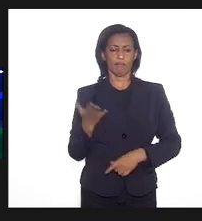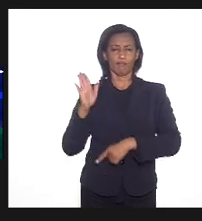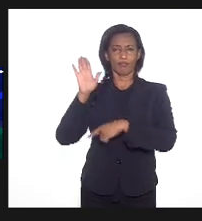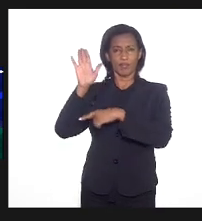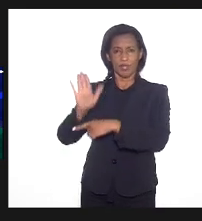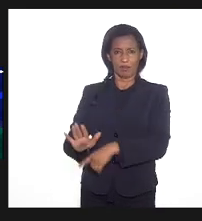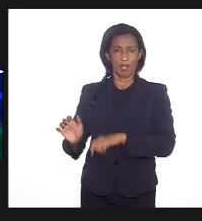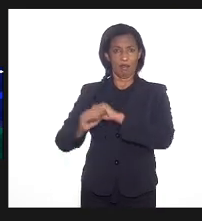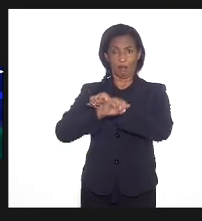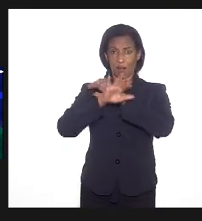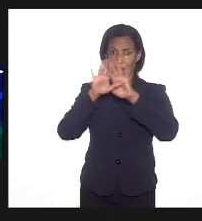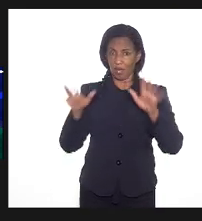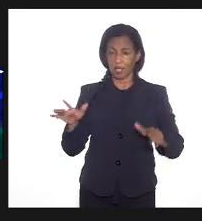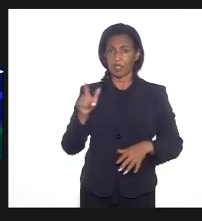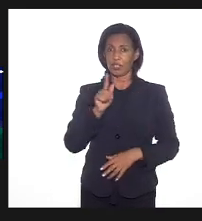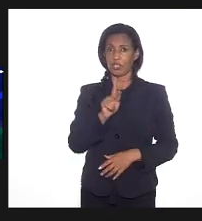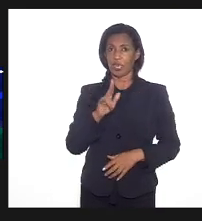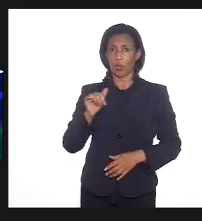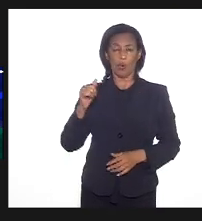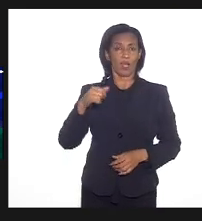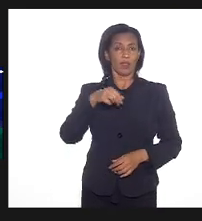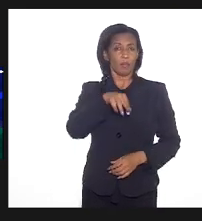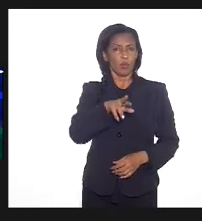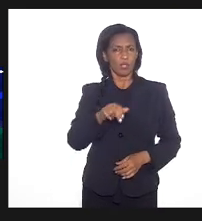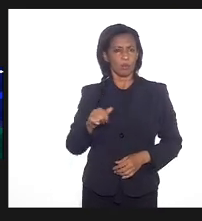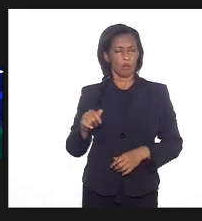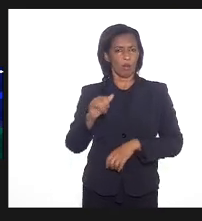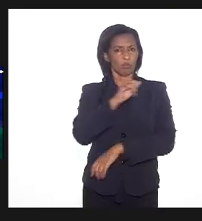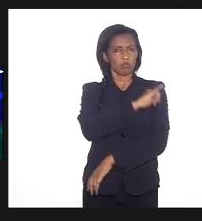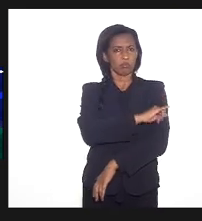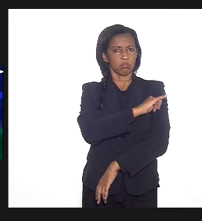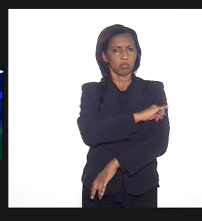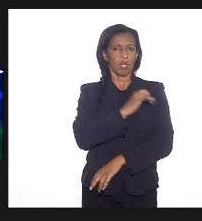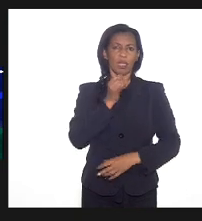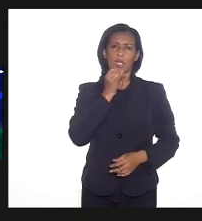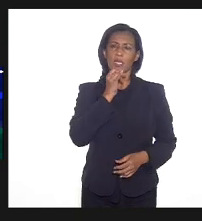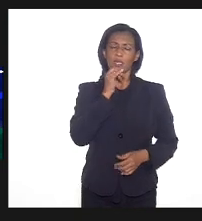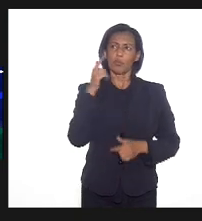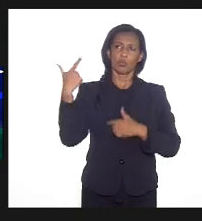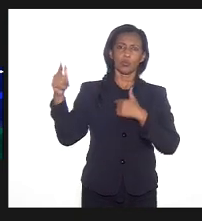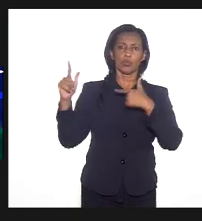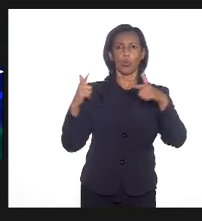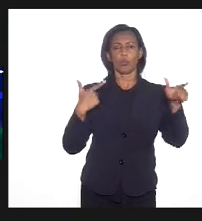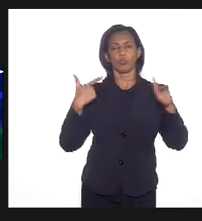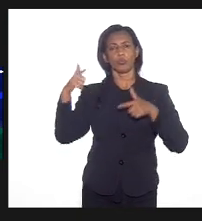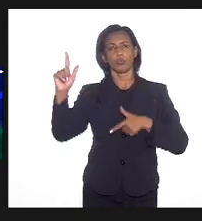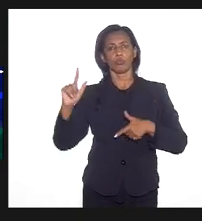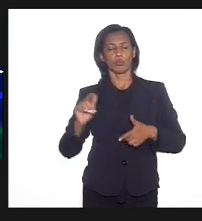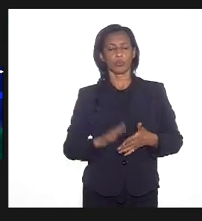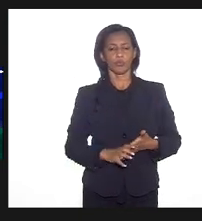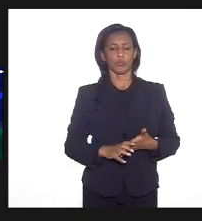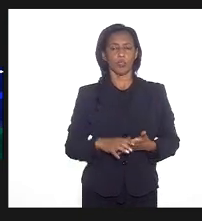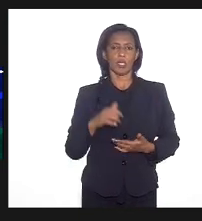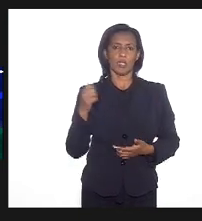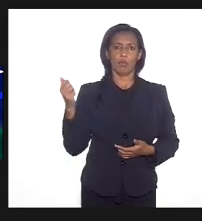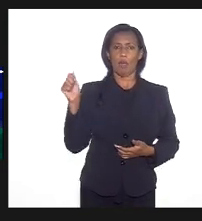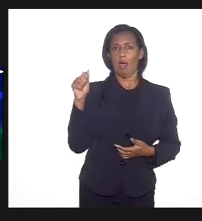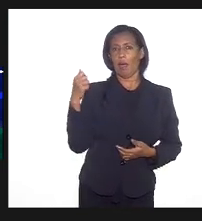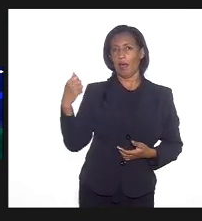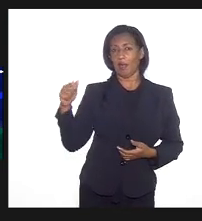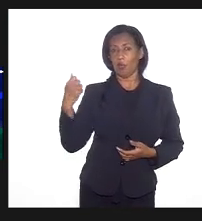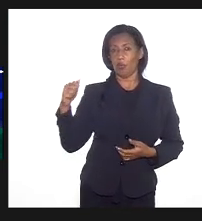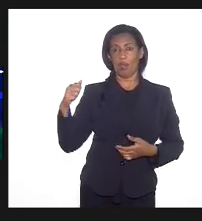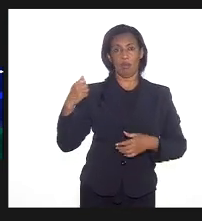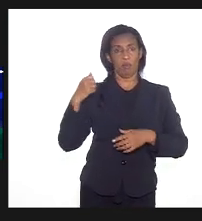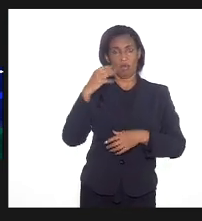clara de que a guarda municipal especial do Rio de Janeiro, a exemplo de outras, por exemplo, Araruama e Brasil